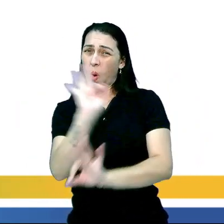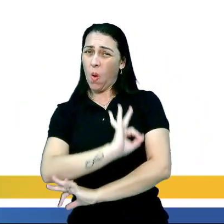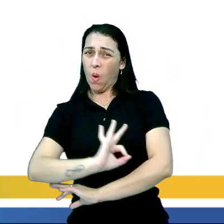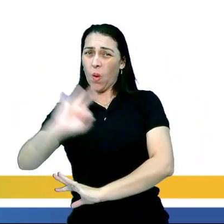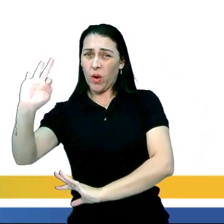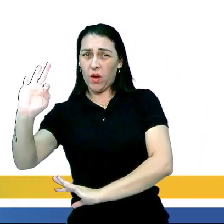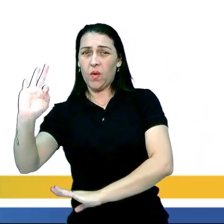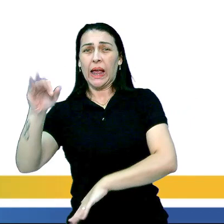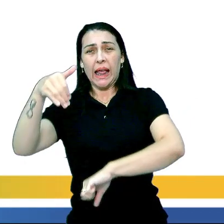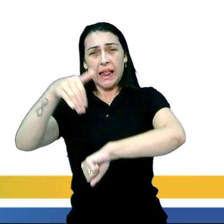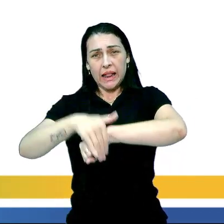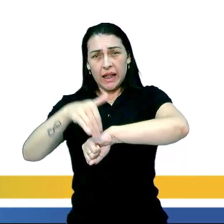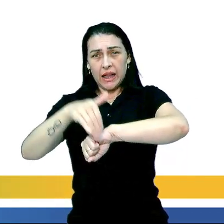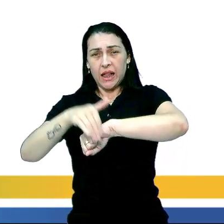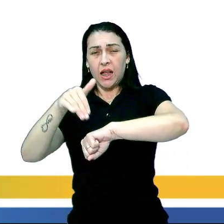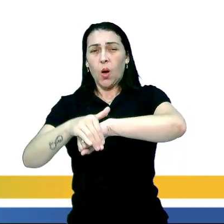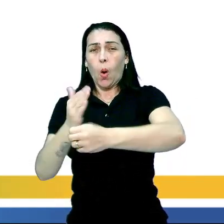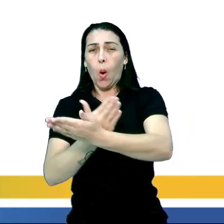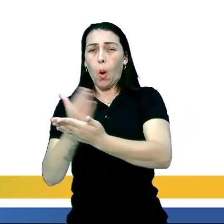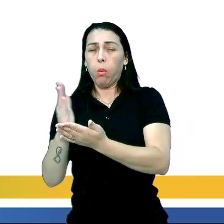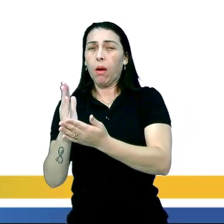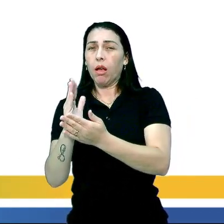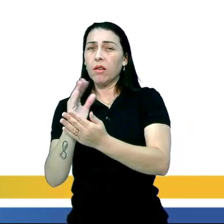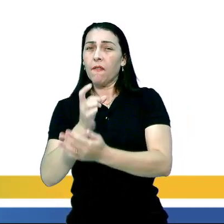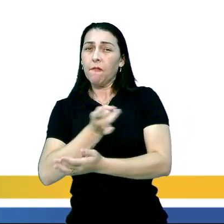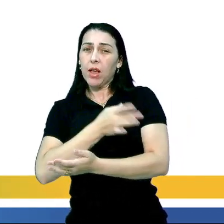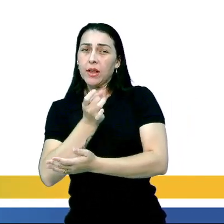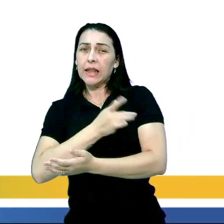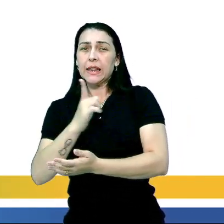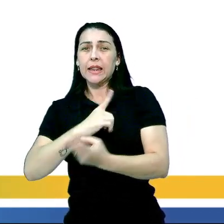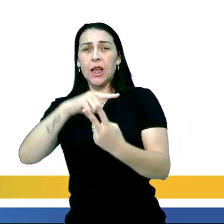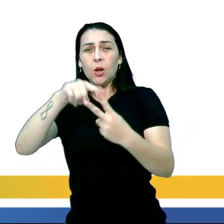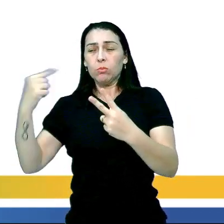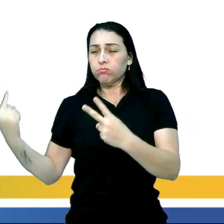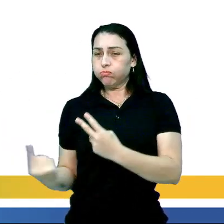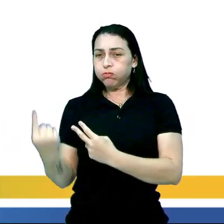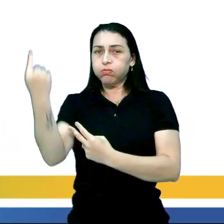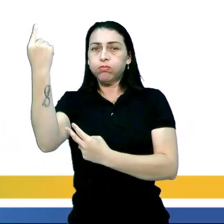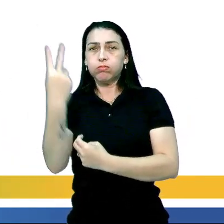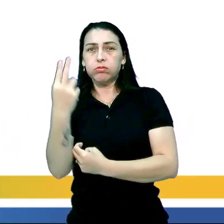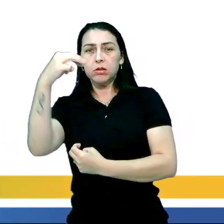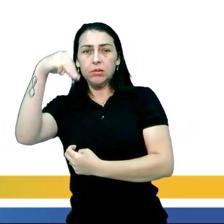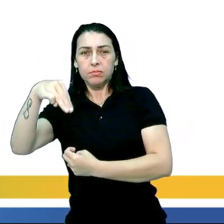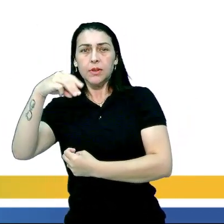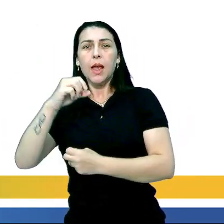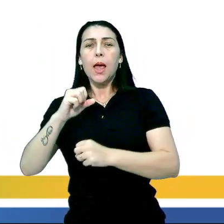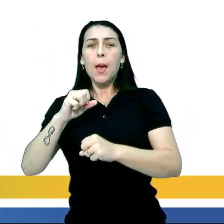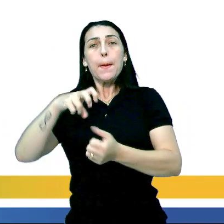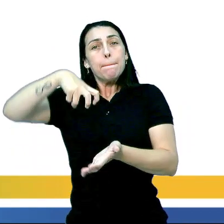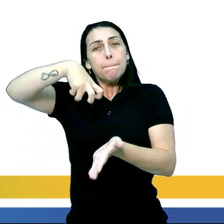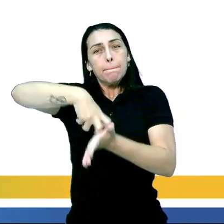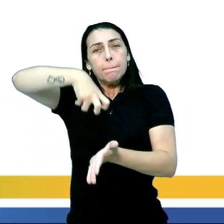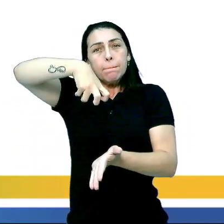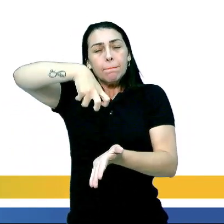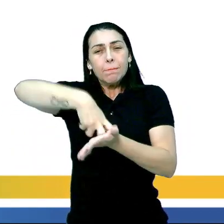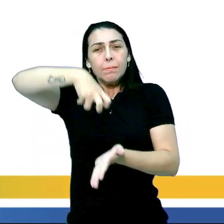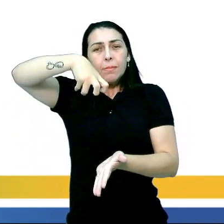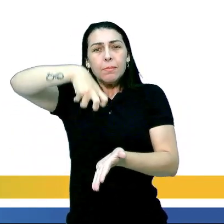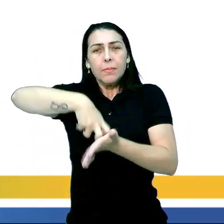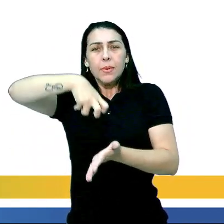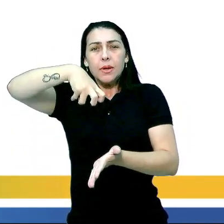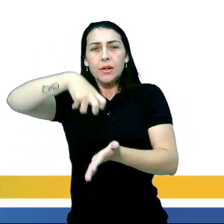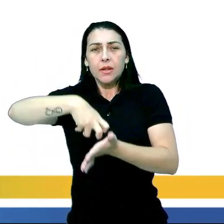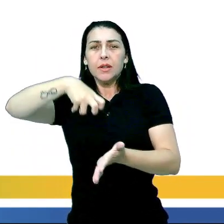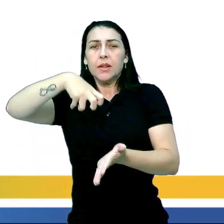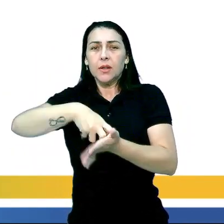horripilante, que na noite entra em ação. Tem 2 metros de altura e pula como